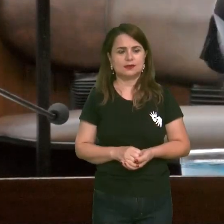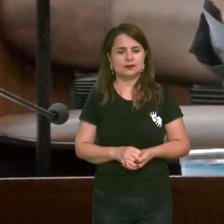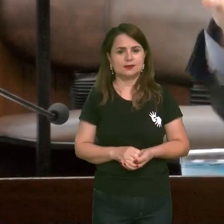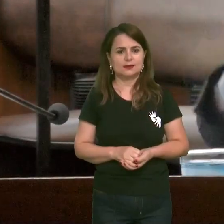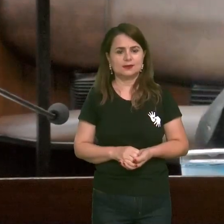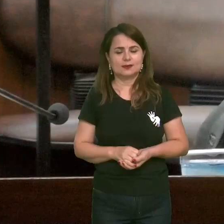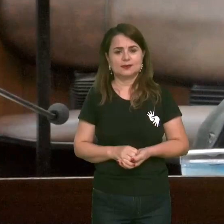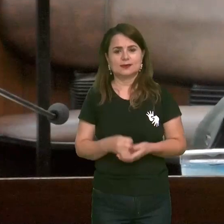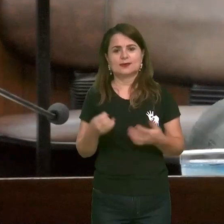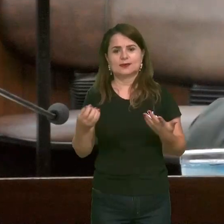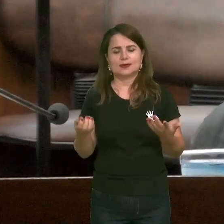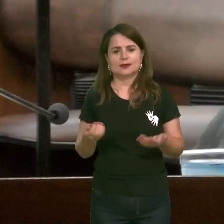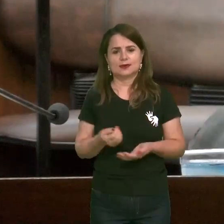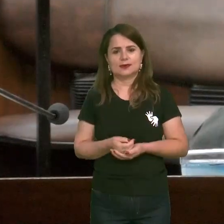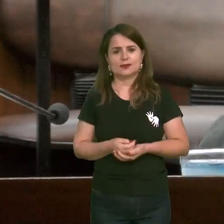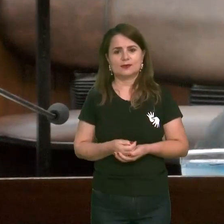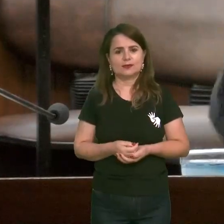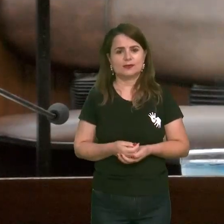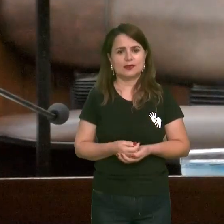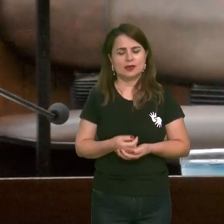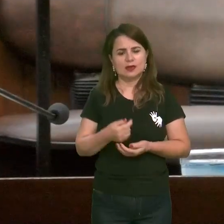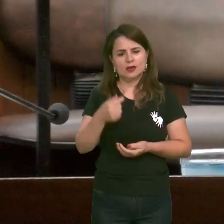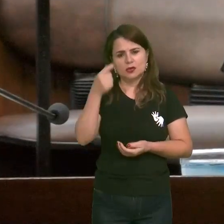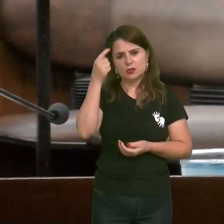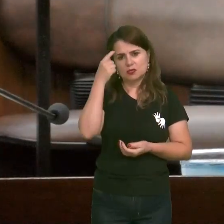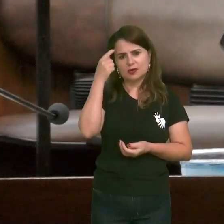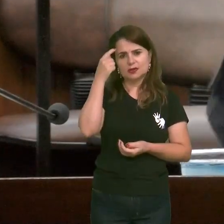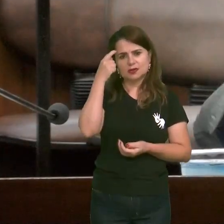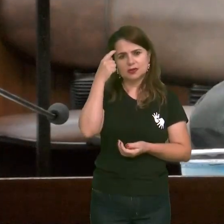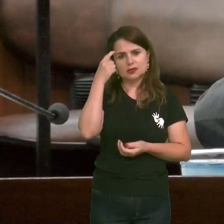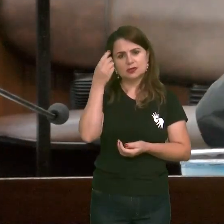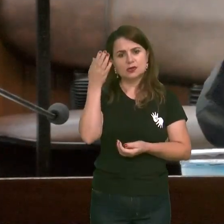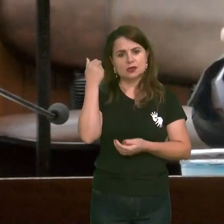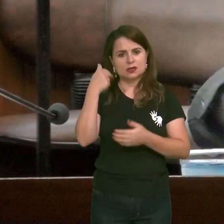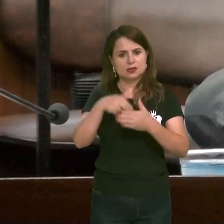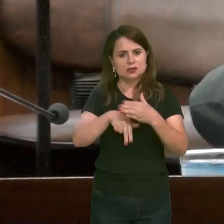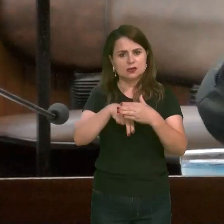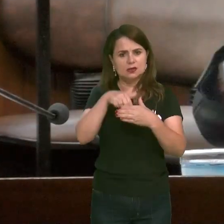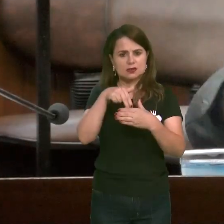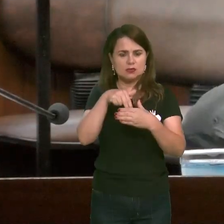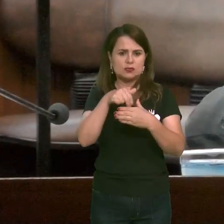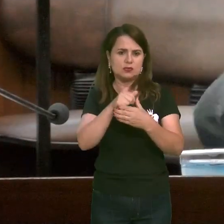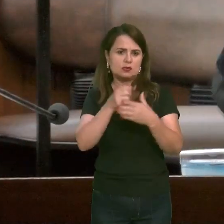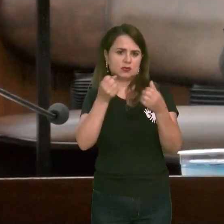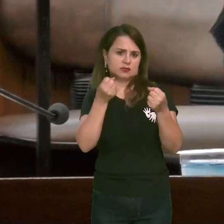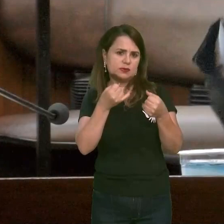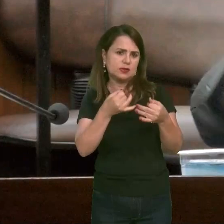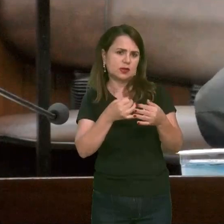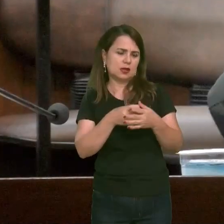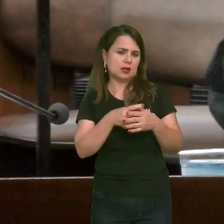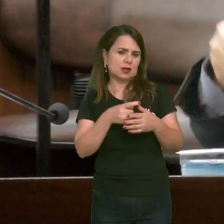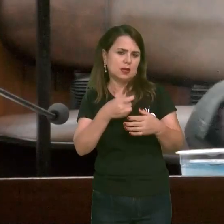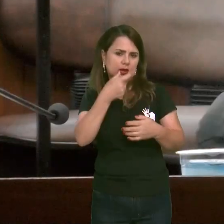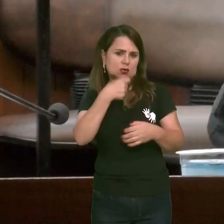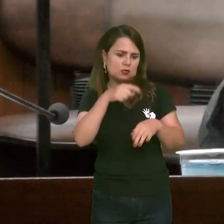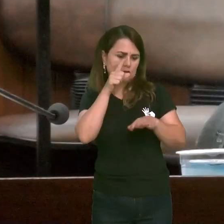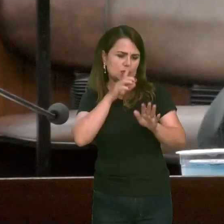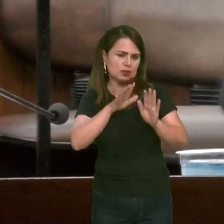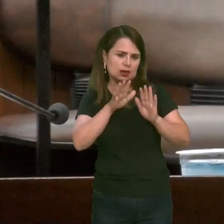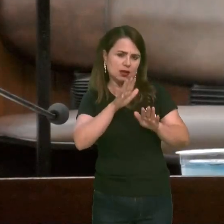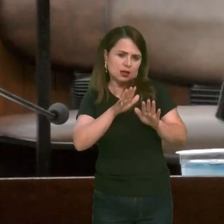e em razão de tudo isso que tinha as minhas cautelas Vereador quando eu fui à Tribuna falar sobre aqueles valores do orçamento que a gente